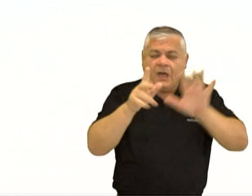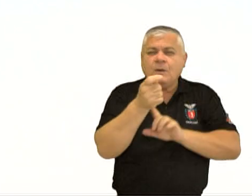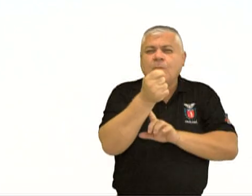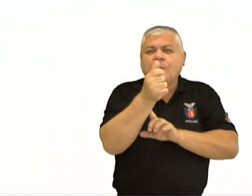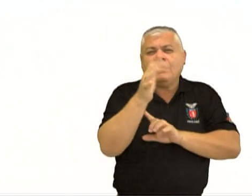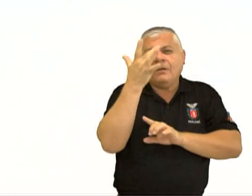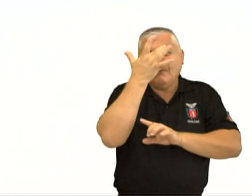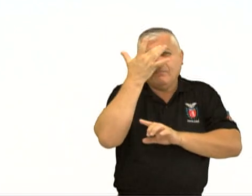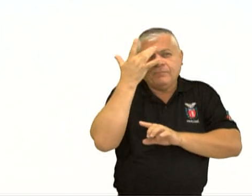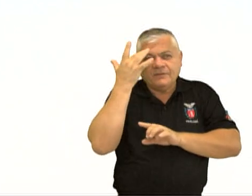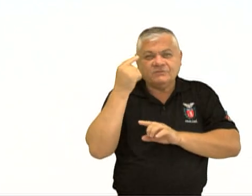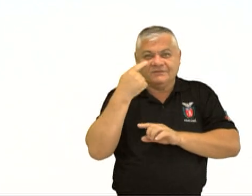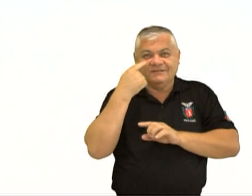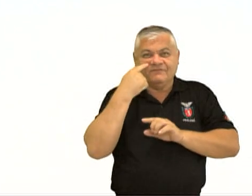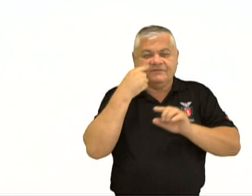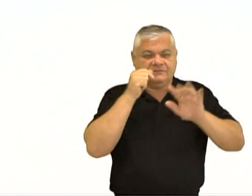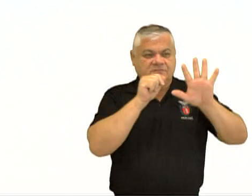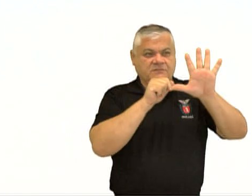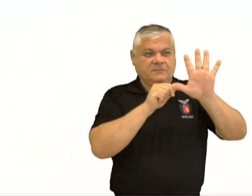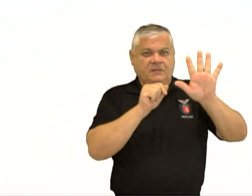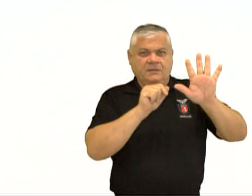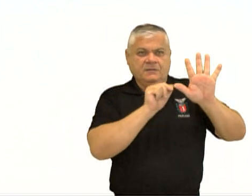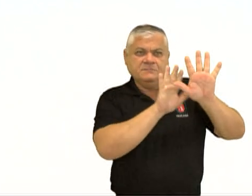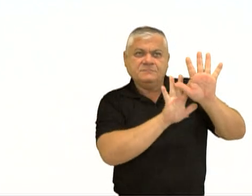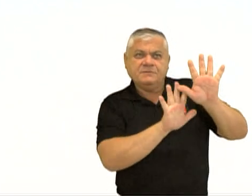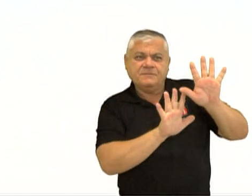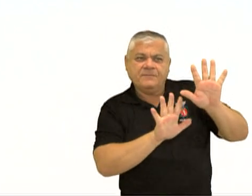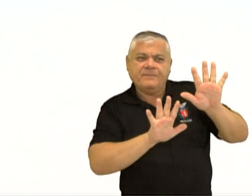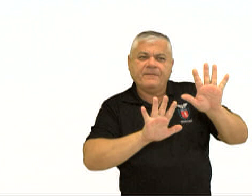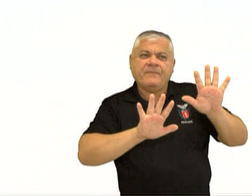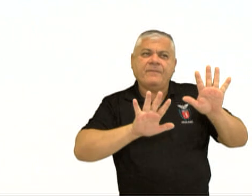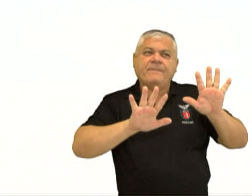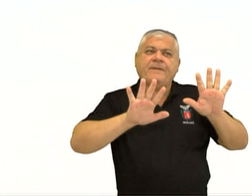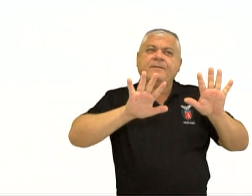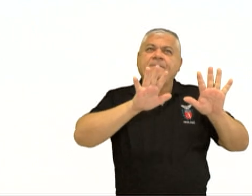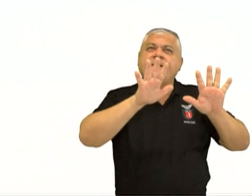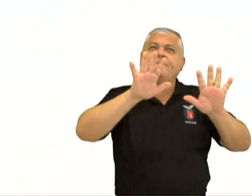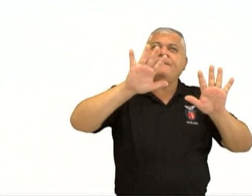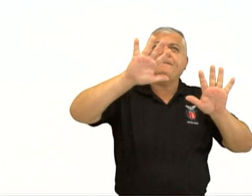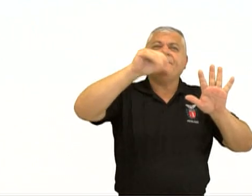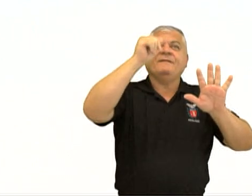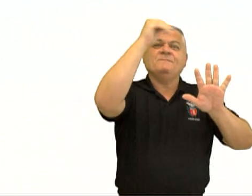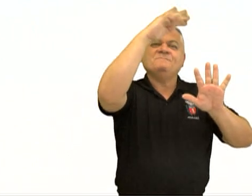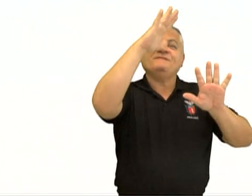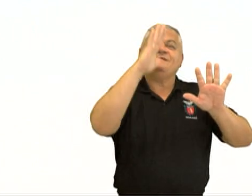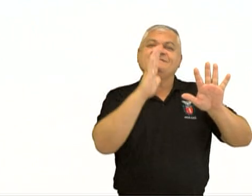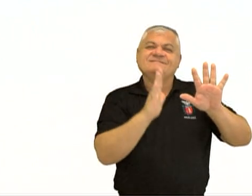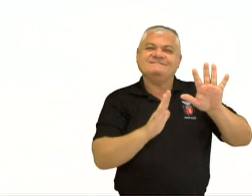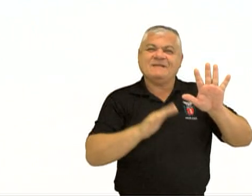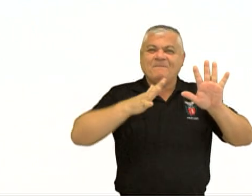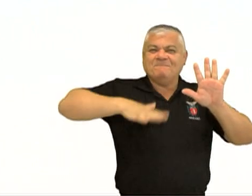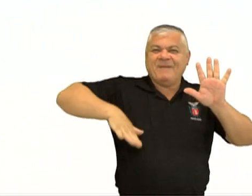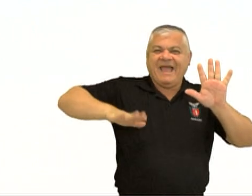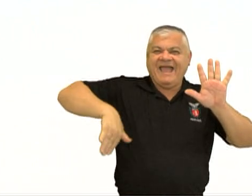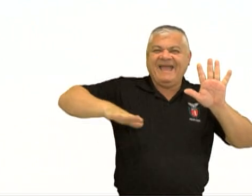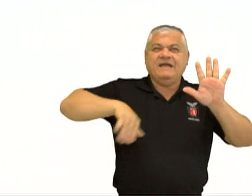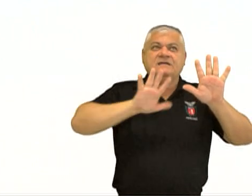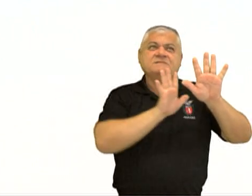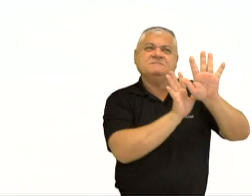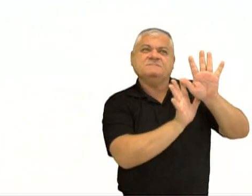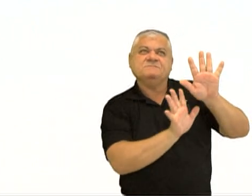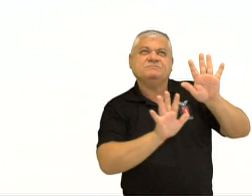este mapa da densidade demográfica do Brasil, observe que a faixa litorânea do Brasil encontra as